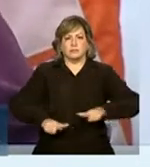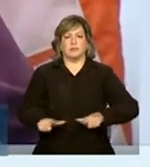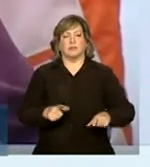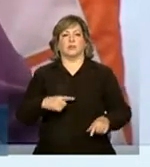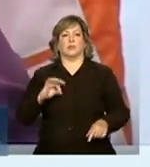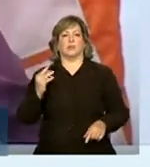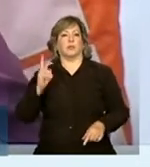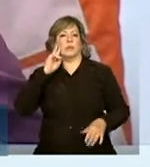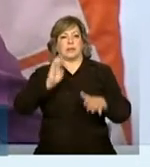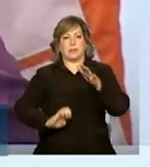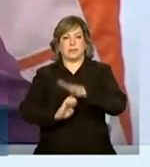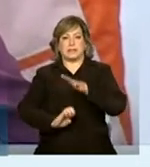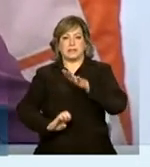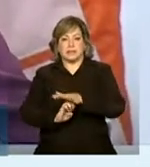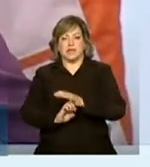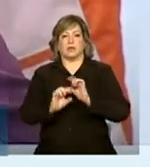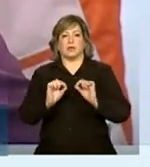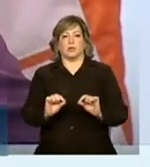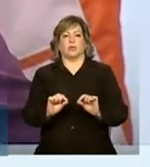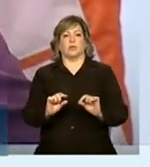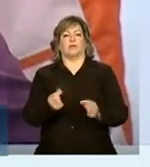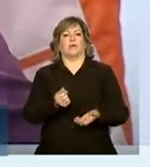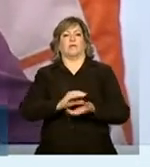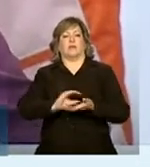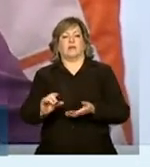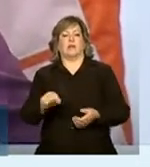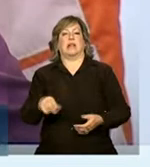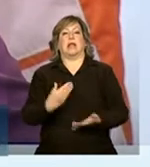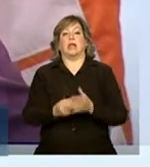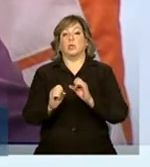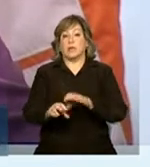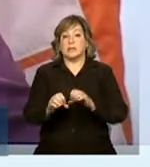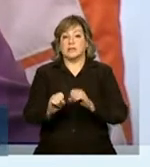dos empresários, com o investimento